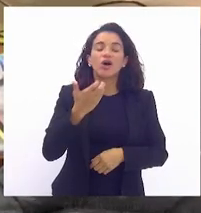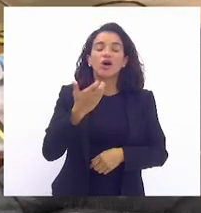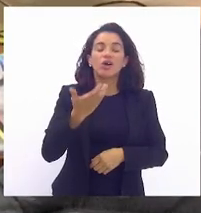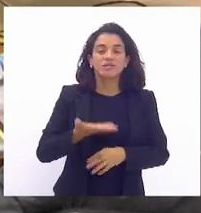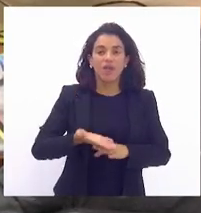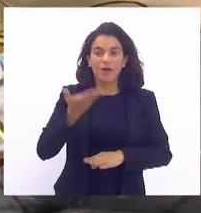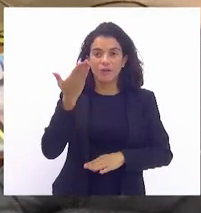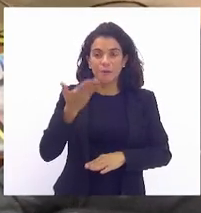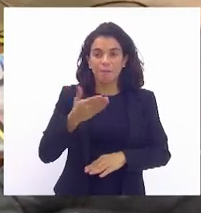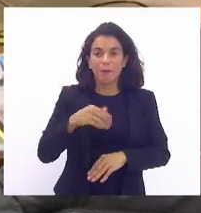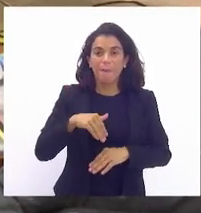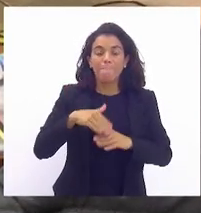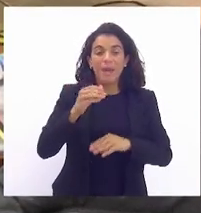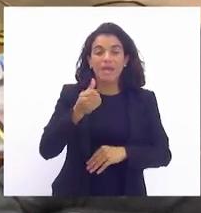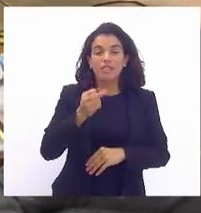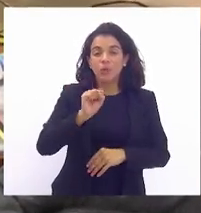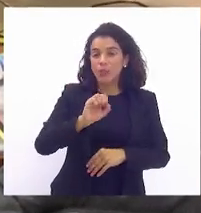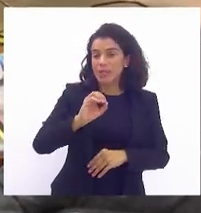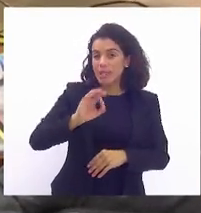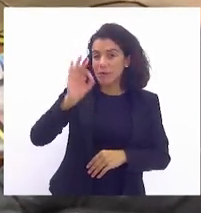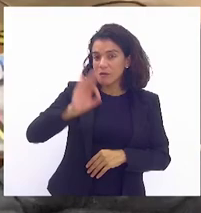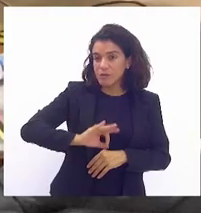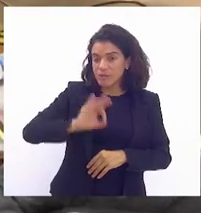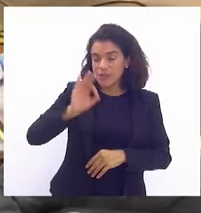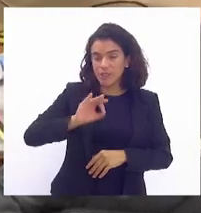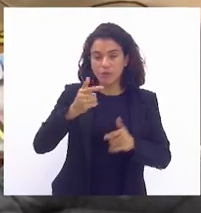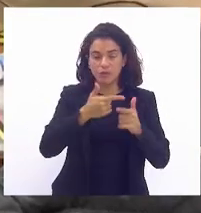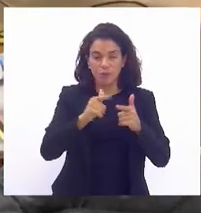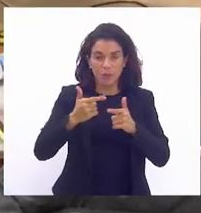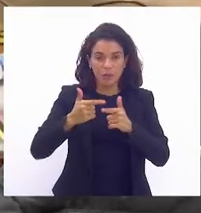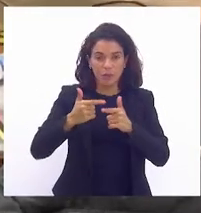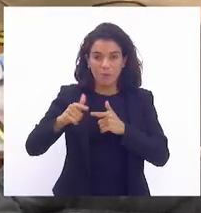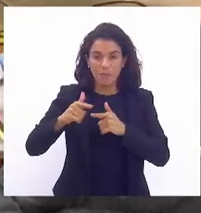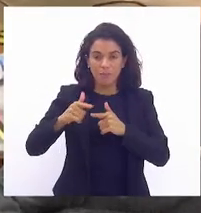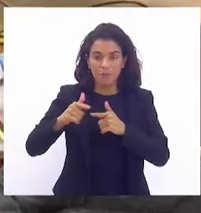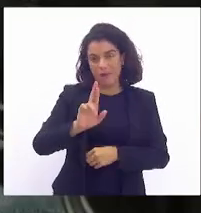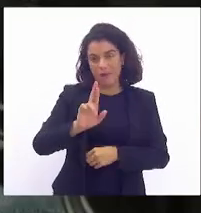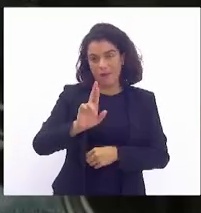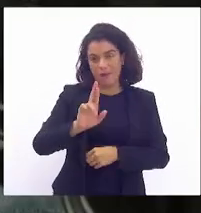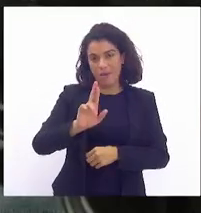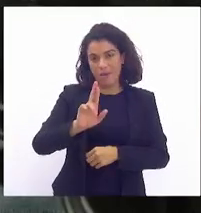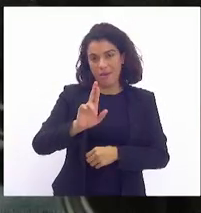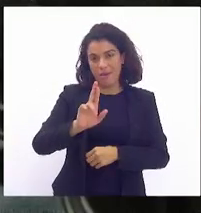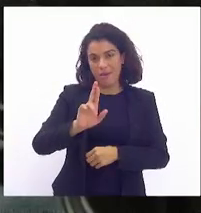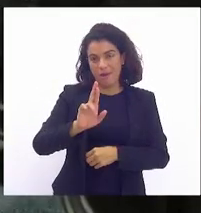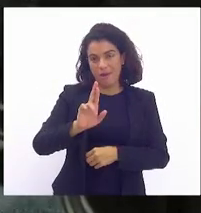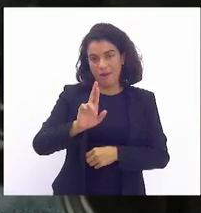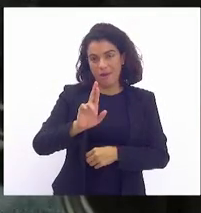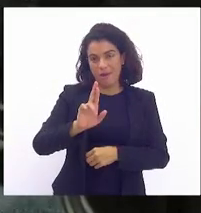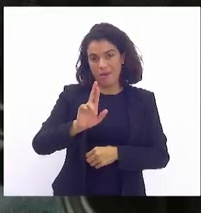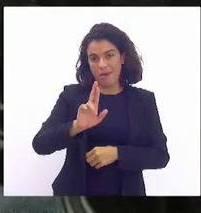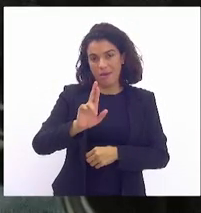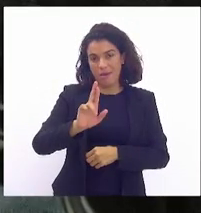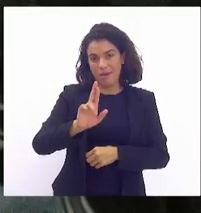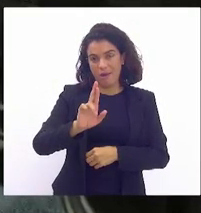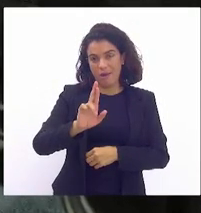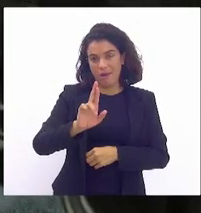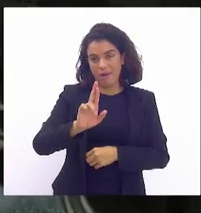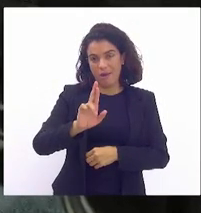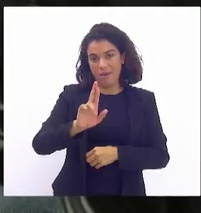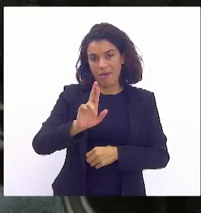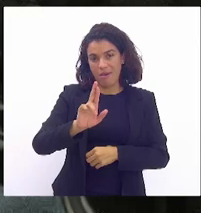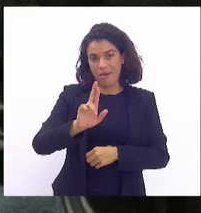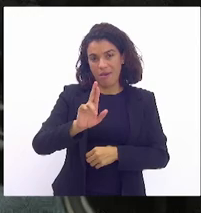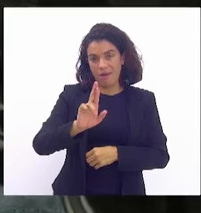mais de 60% dos problemas respiratórios são derivados da poluição do